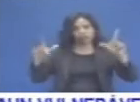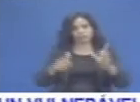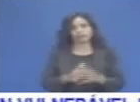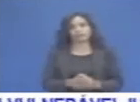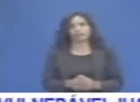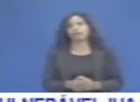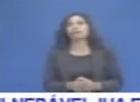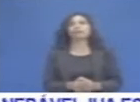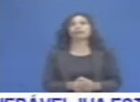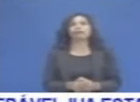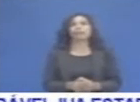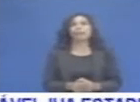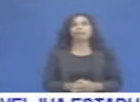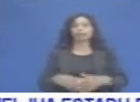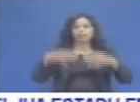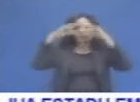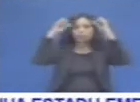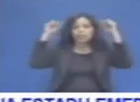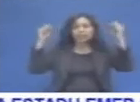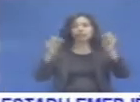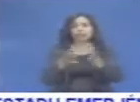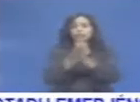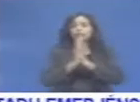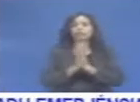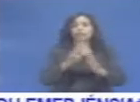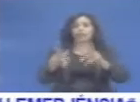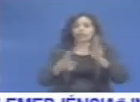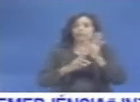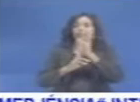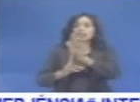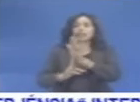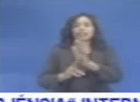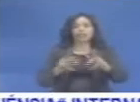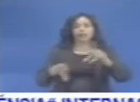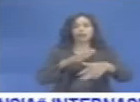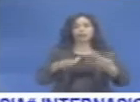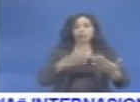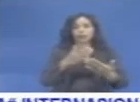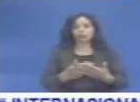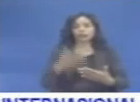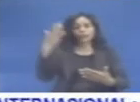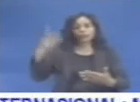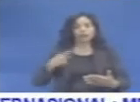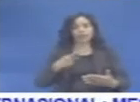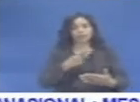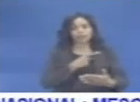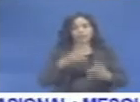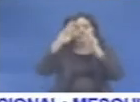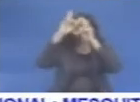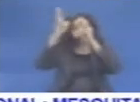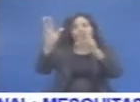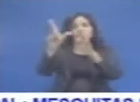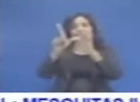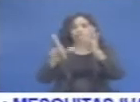Presidente ACBN, russo representante povo e Umafu com Parlamento Nacional. Ato respeita regimento parlamento.